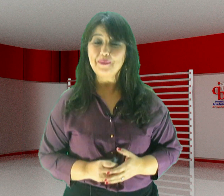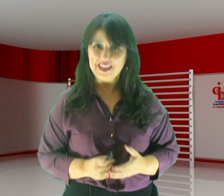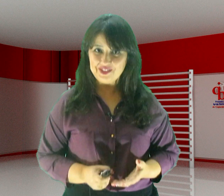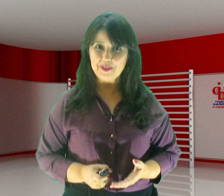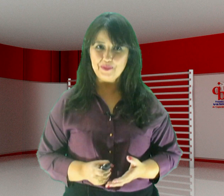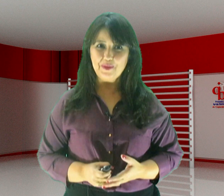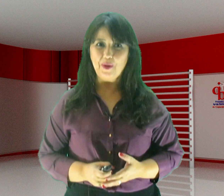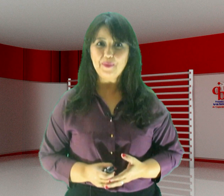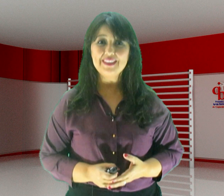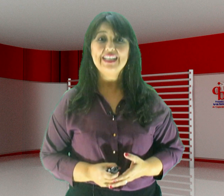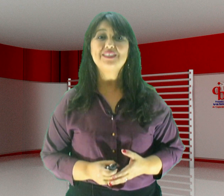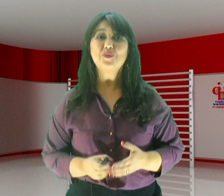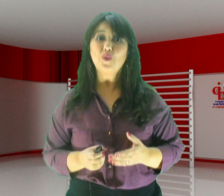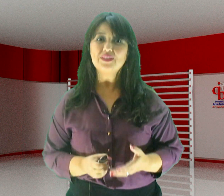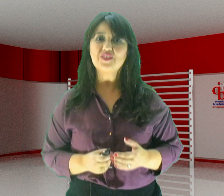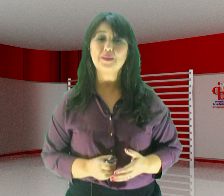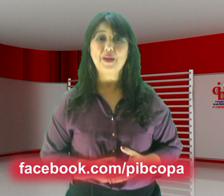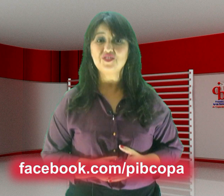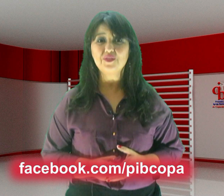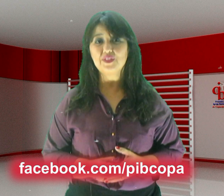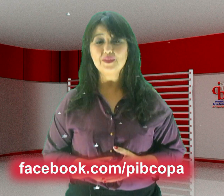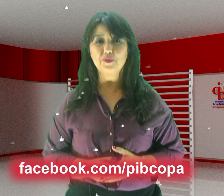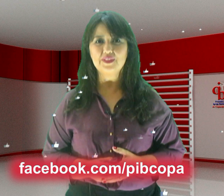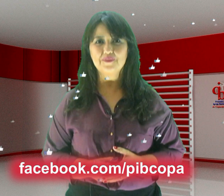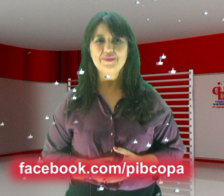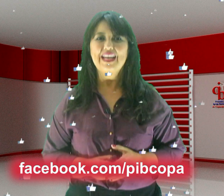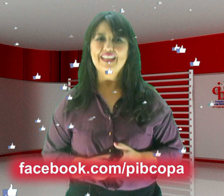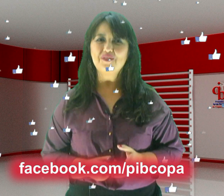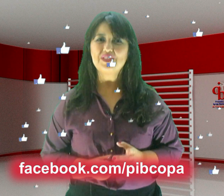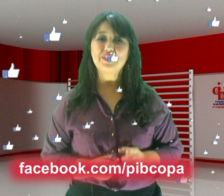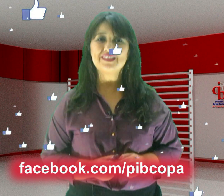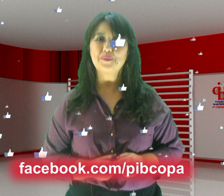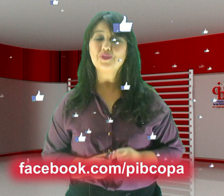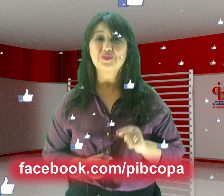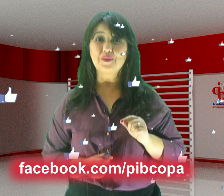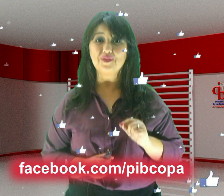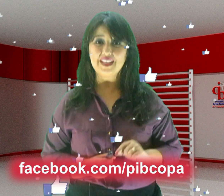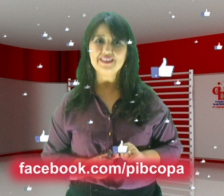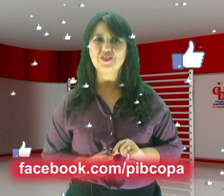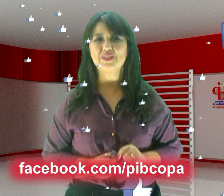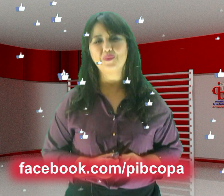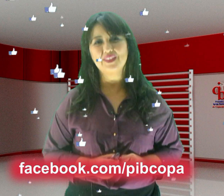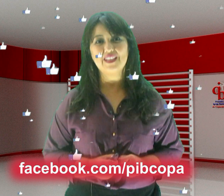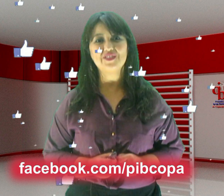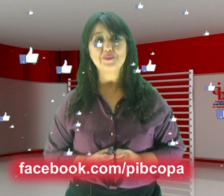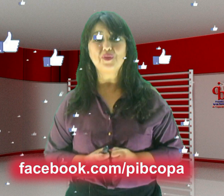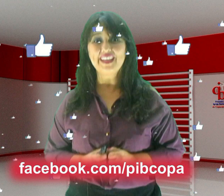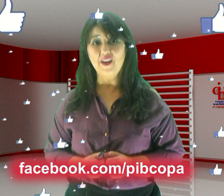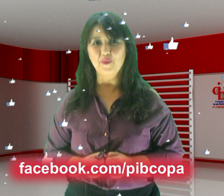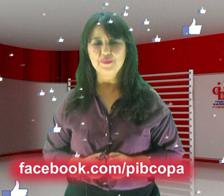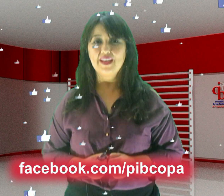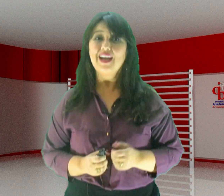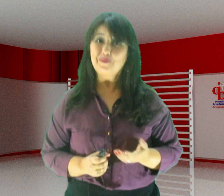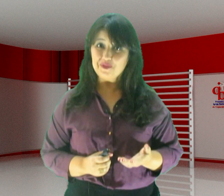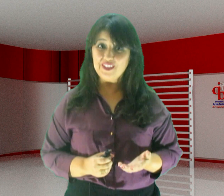Quer saber mais sobre a PIB Copa? Então curta nossa página no Facebook. Lá você fica sabendo do que acontece em nossa comunidade em tempo